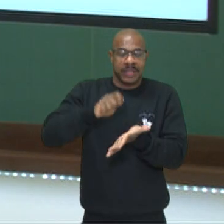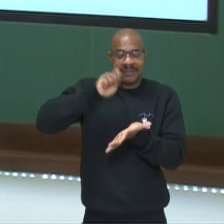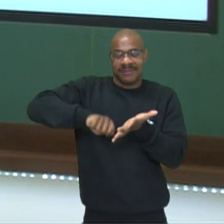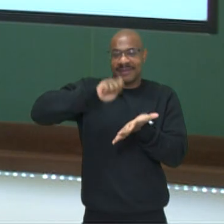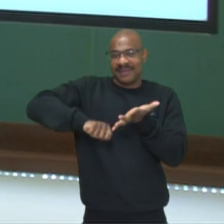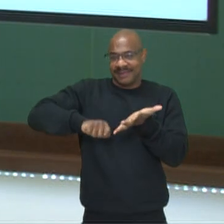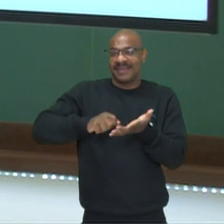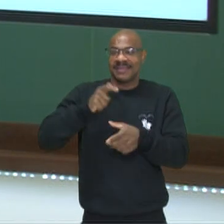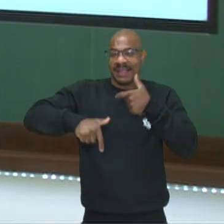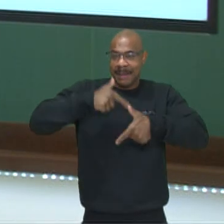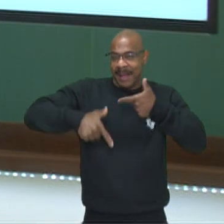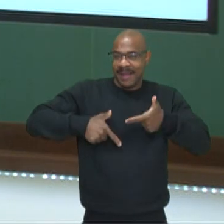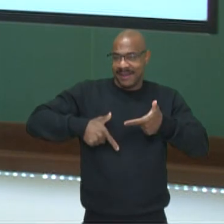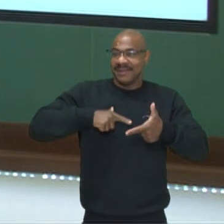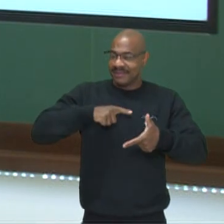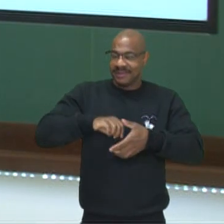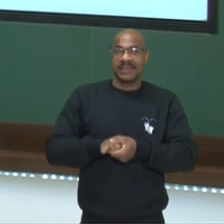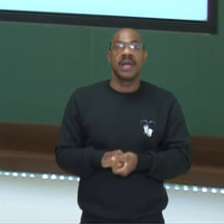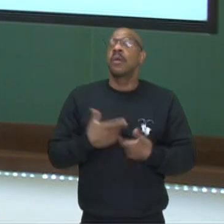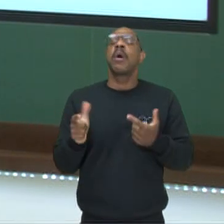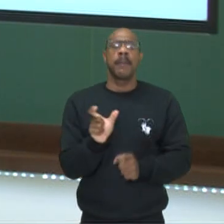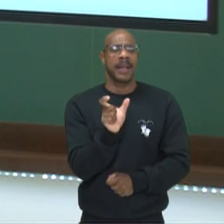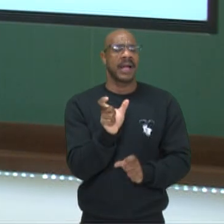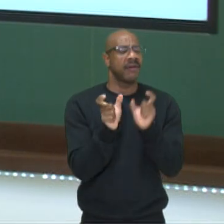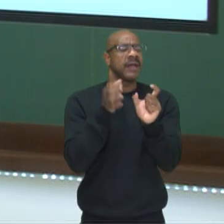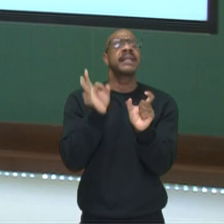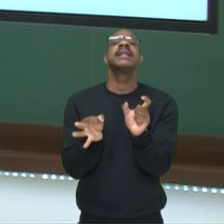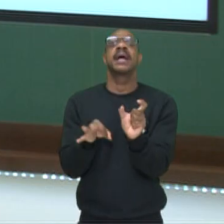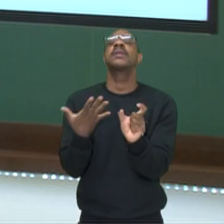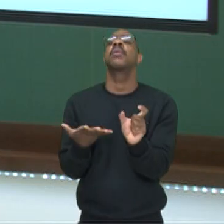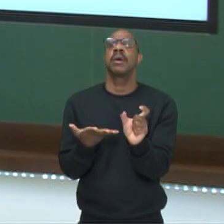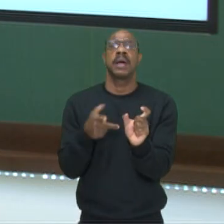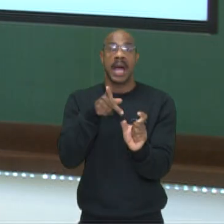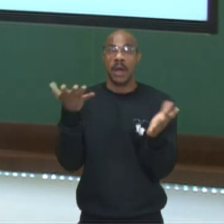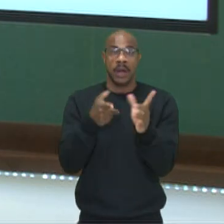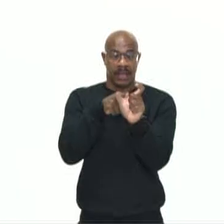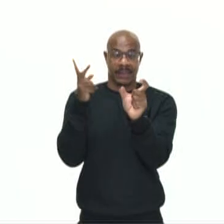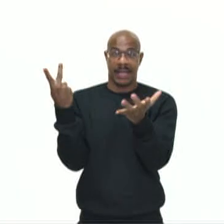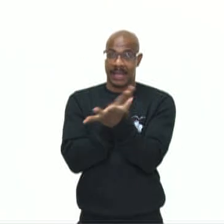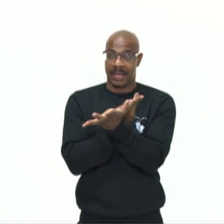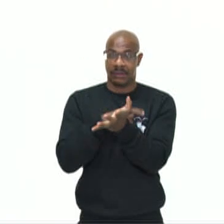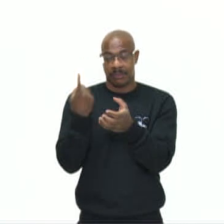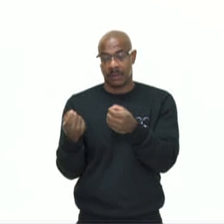Analise a frase, identifique o erro, reescreva e a gente corrige daqui a pouquinho.